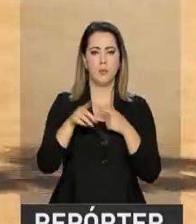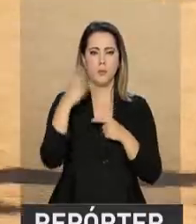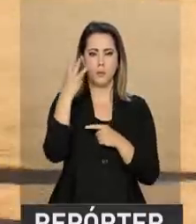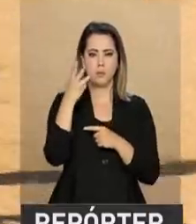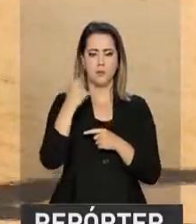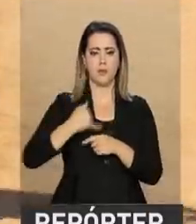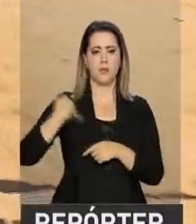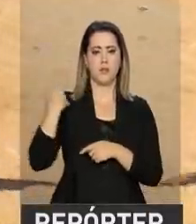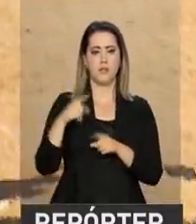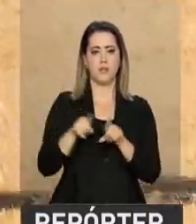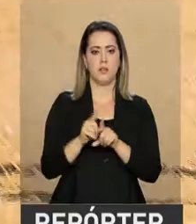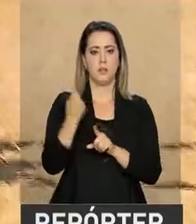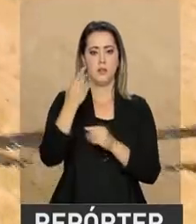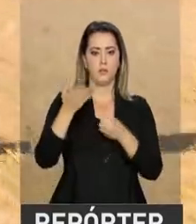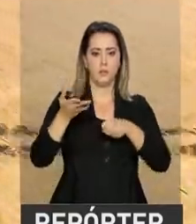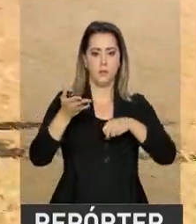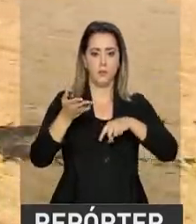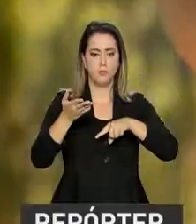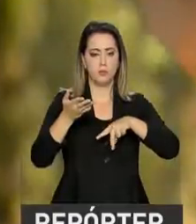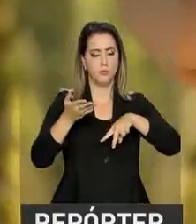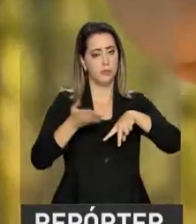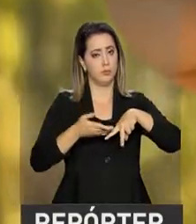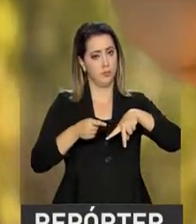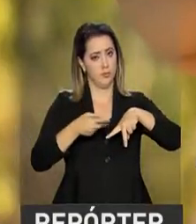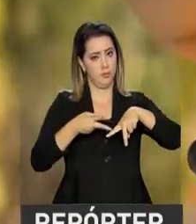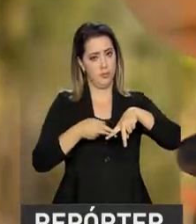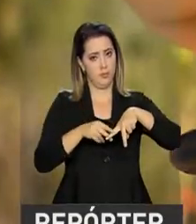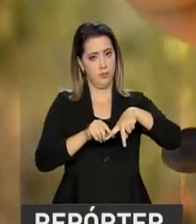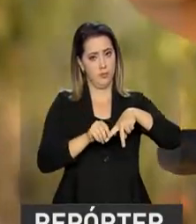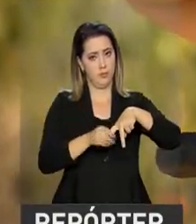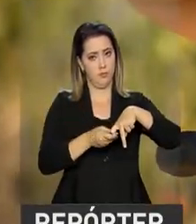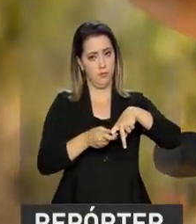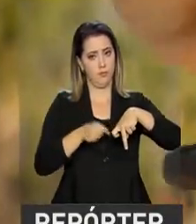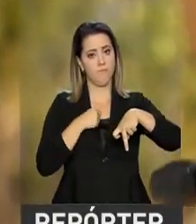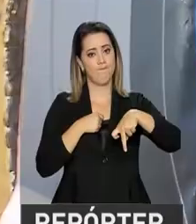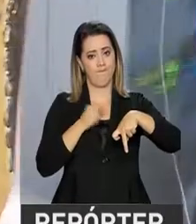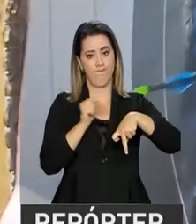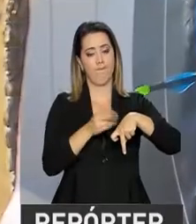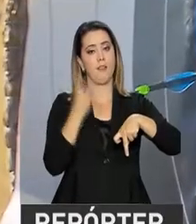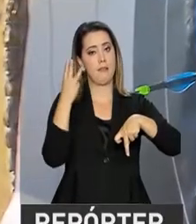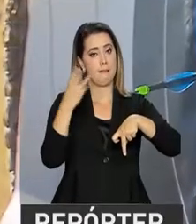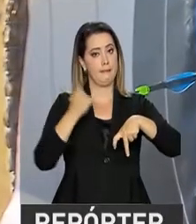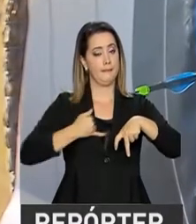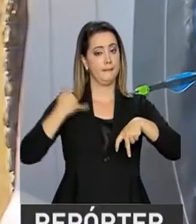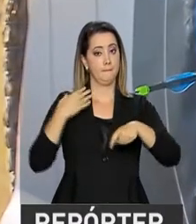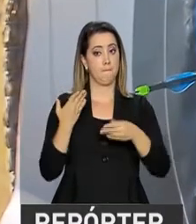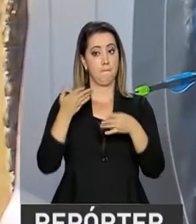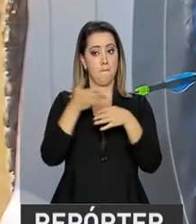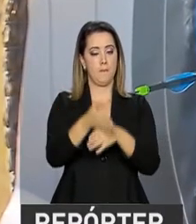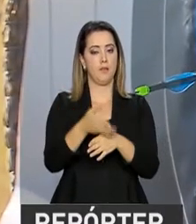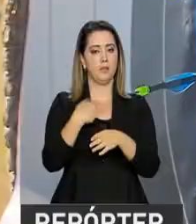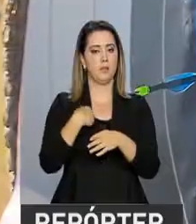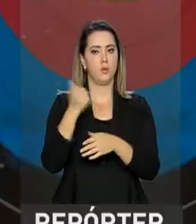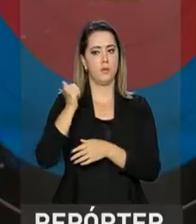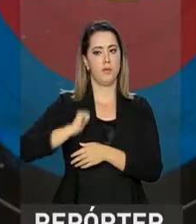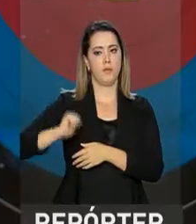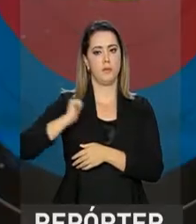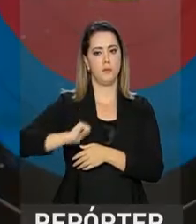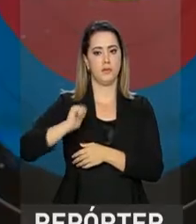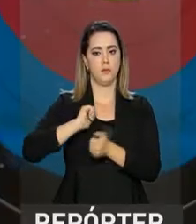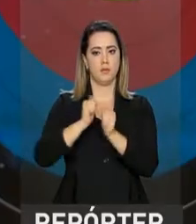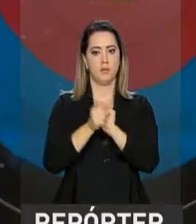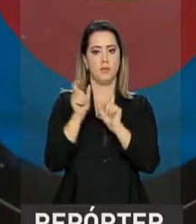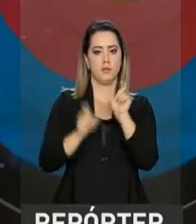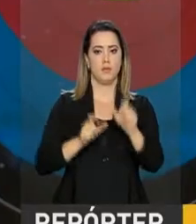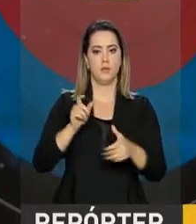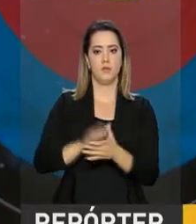idade ela tem uma das pernas amputadas há três anos taís entrou para o programa do governo federal bolsa atleta todo o material